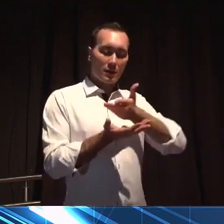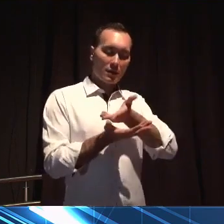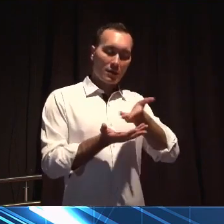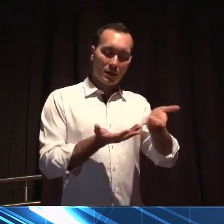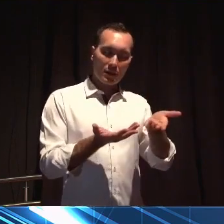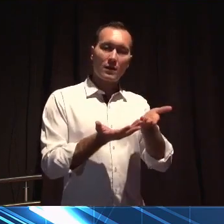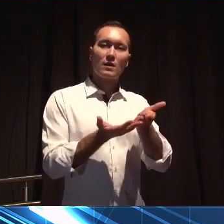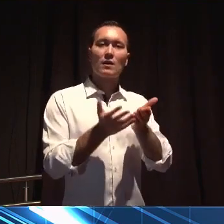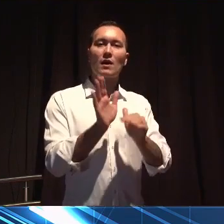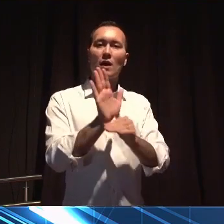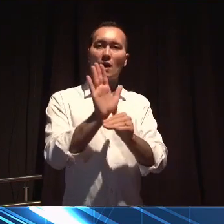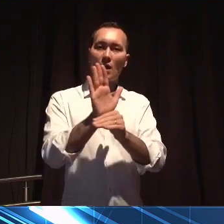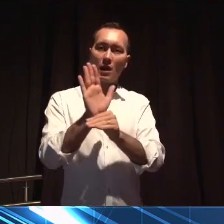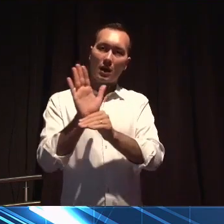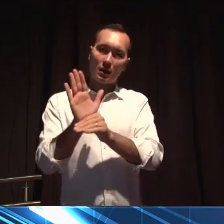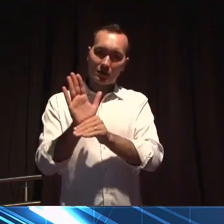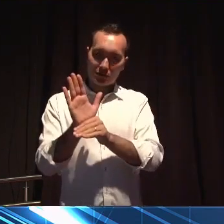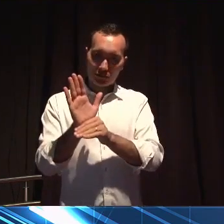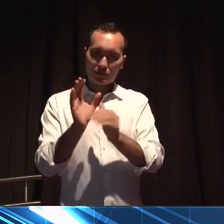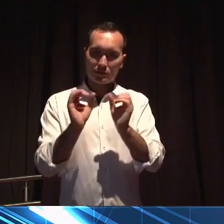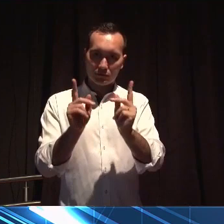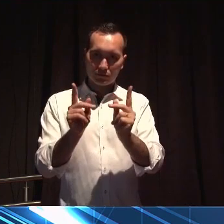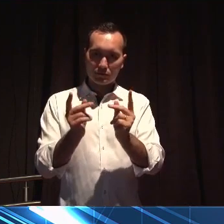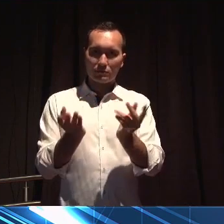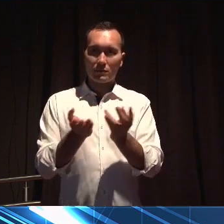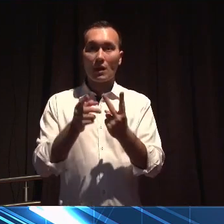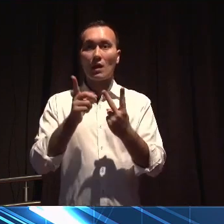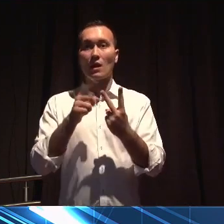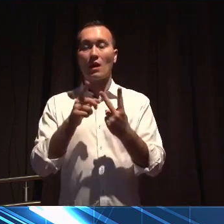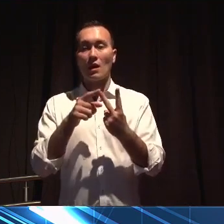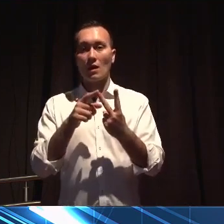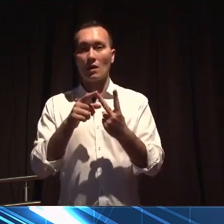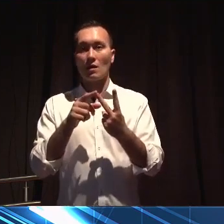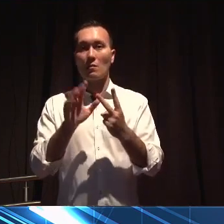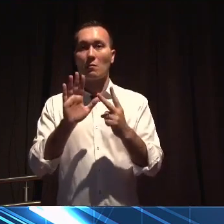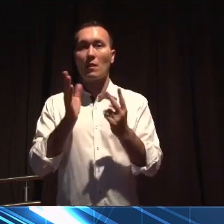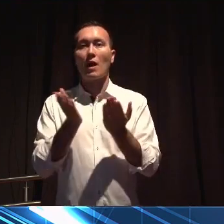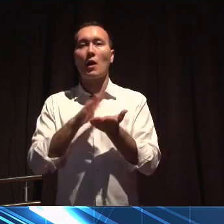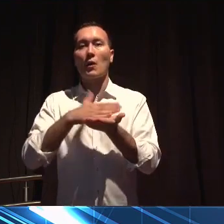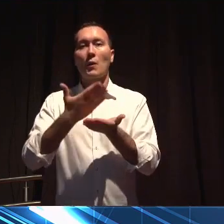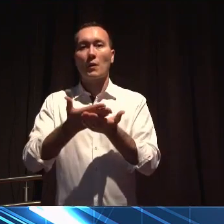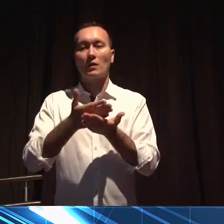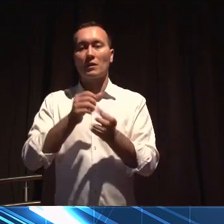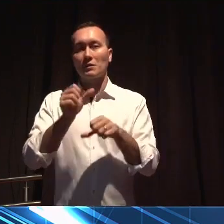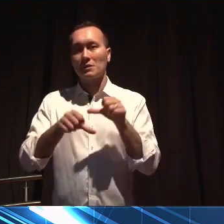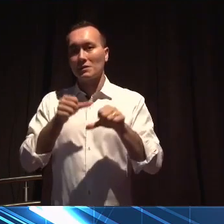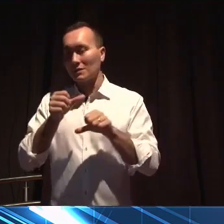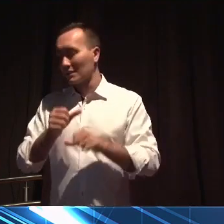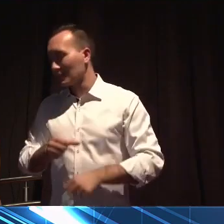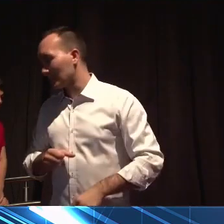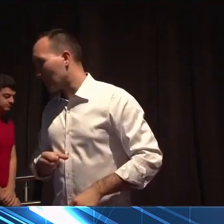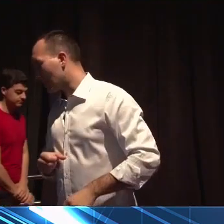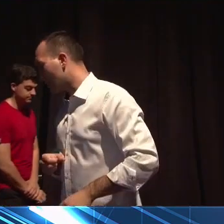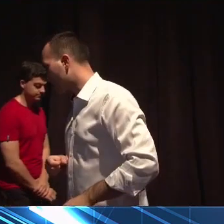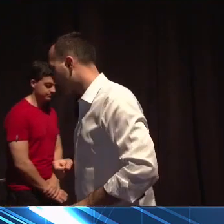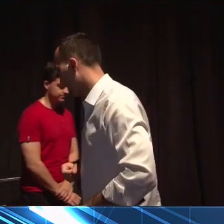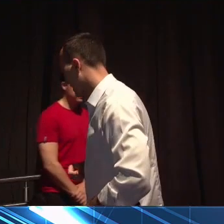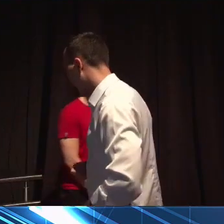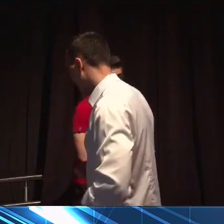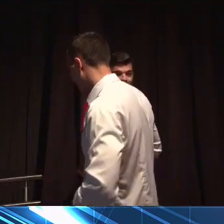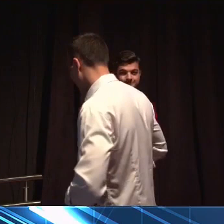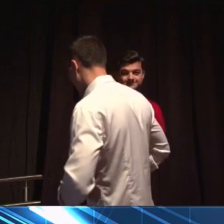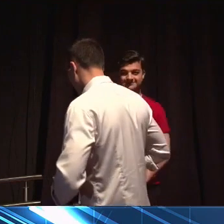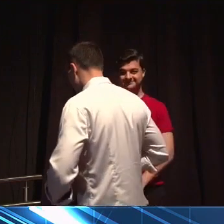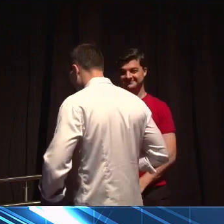reusa eles a teu favor, que é mais ou menos aquilo ali, né? Nenhuma linguagem resolve todos os problemas.